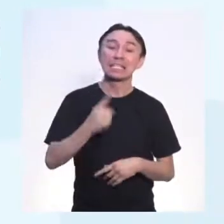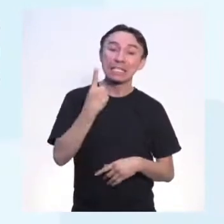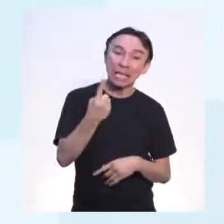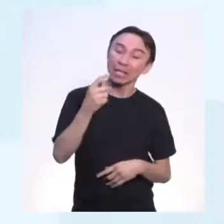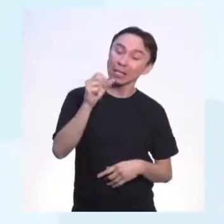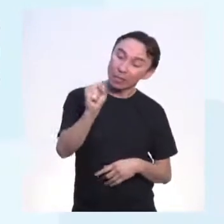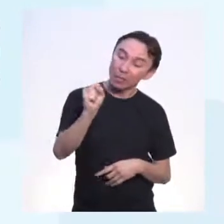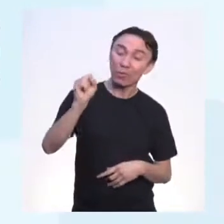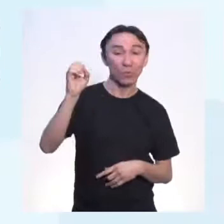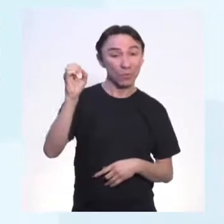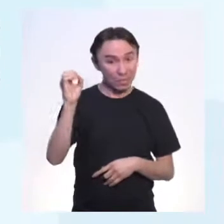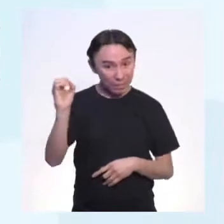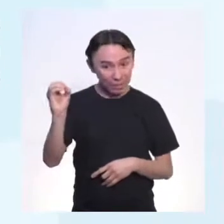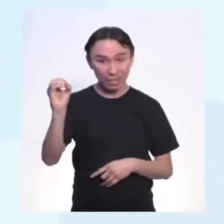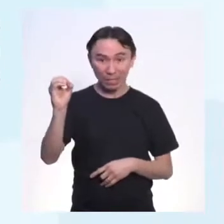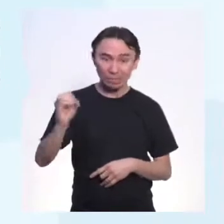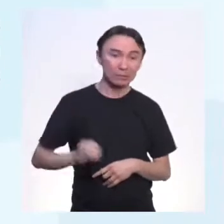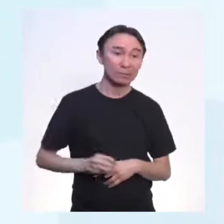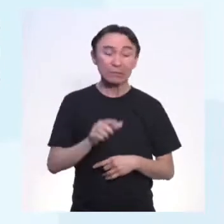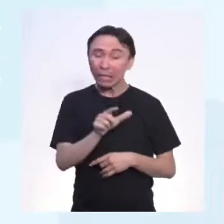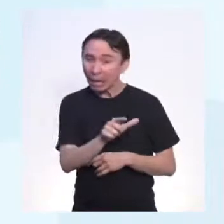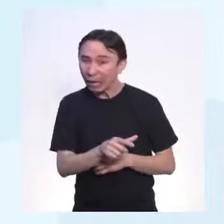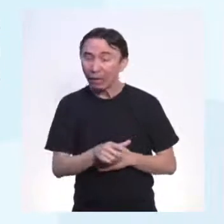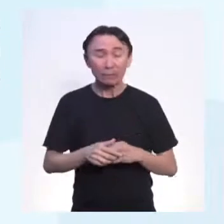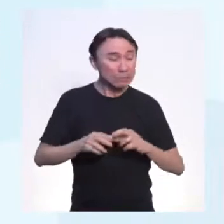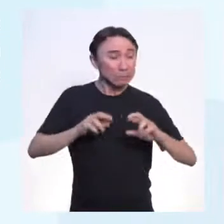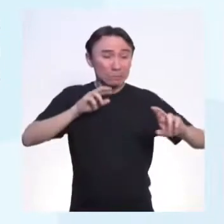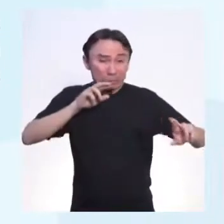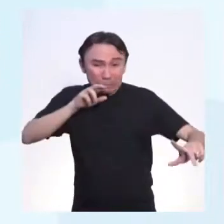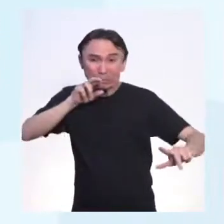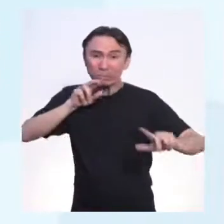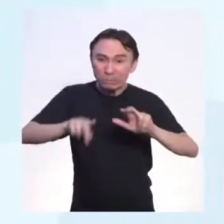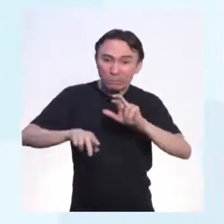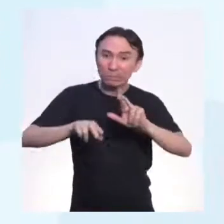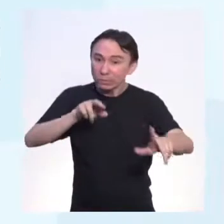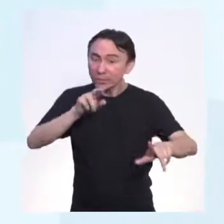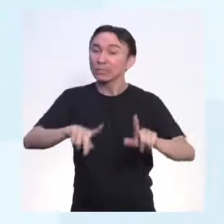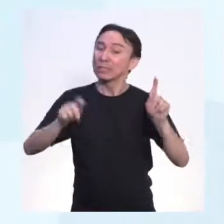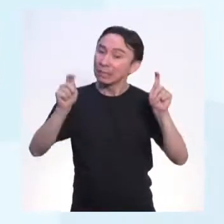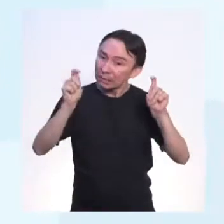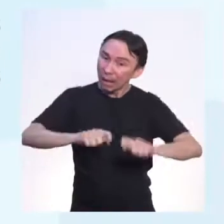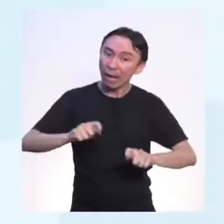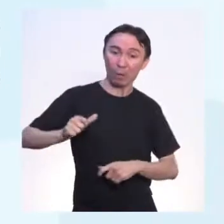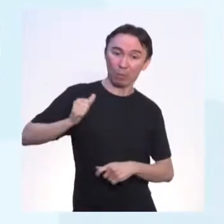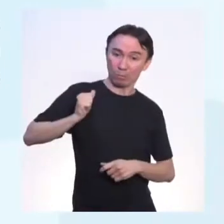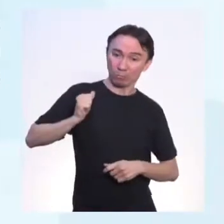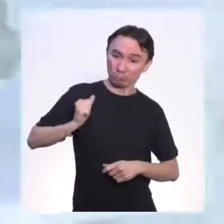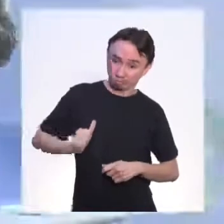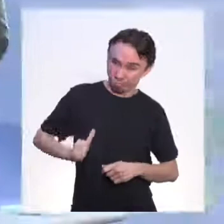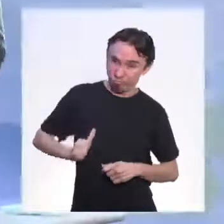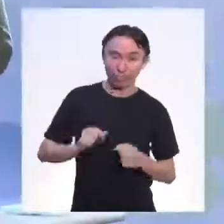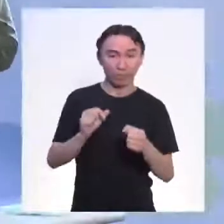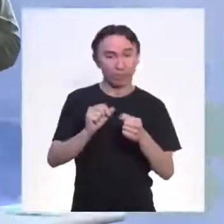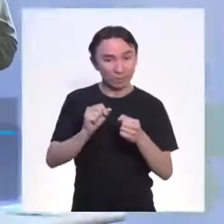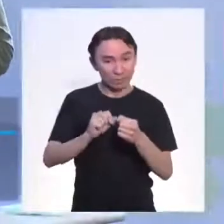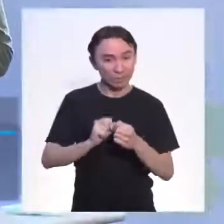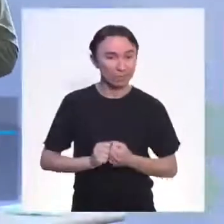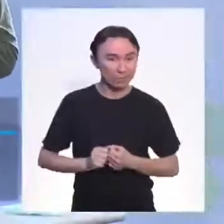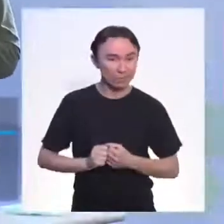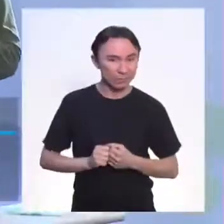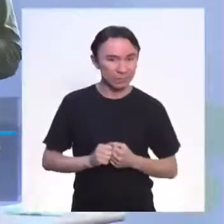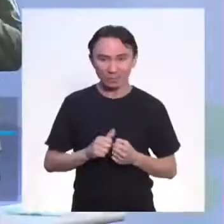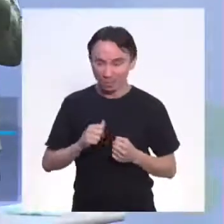180 diferentes maneiras de confeccionar as suas bolsas, trocando pelo menos um